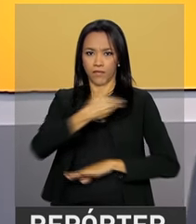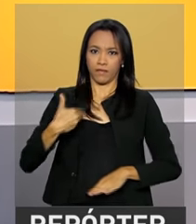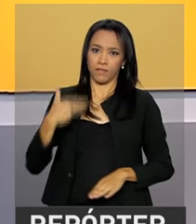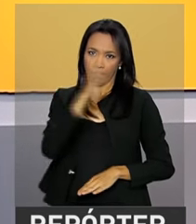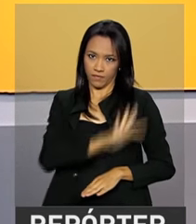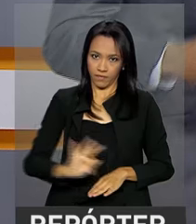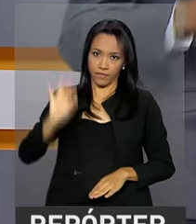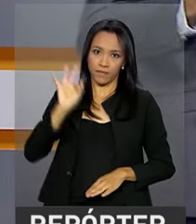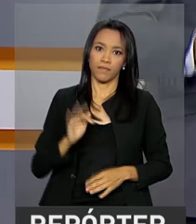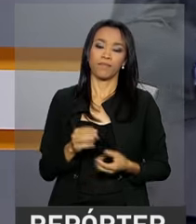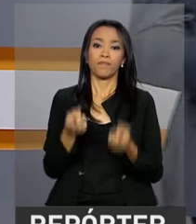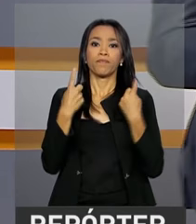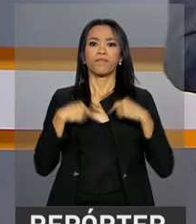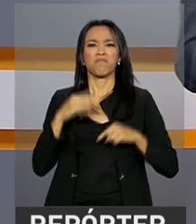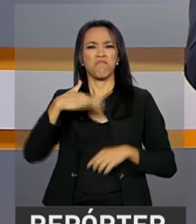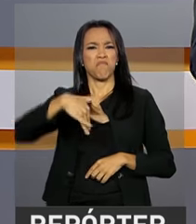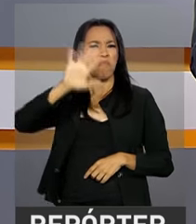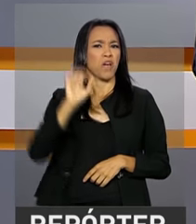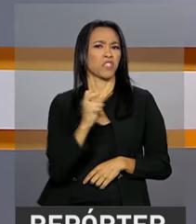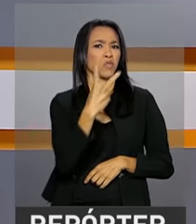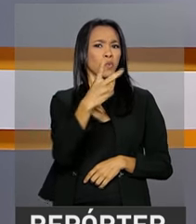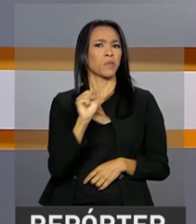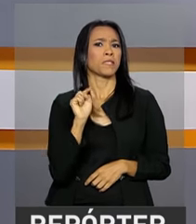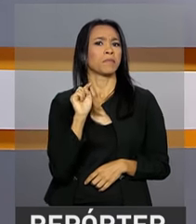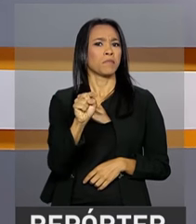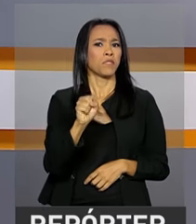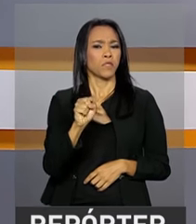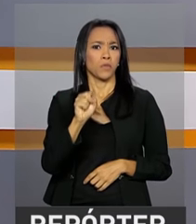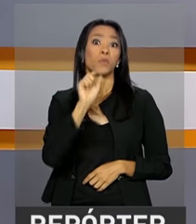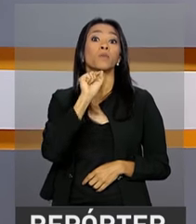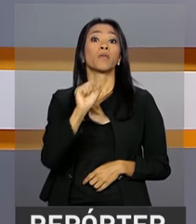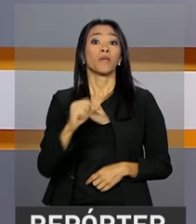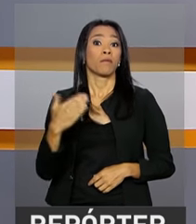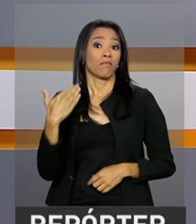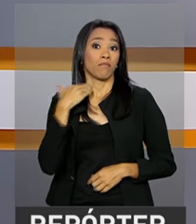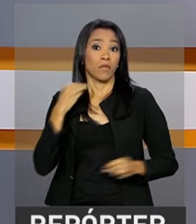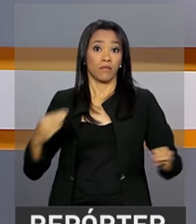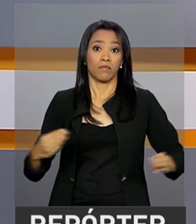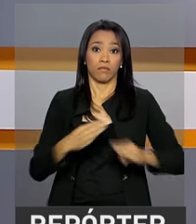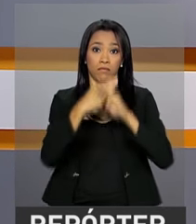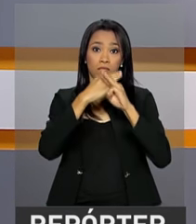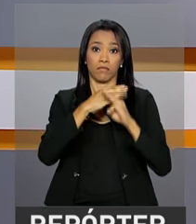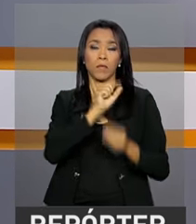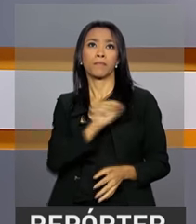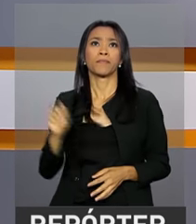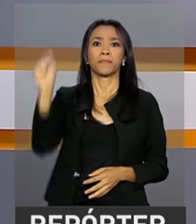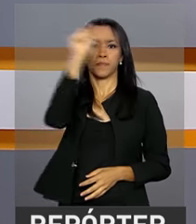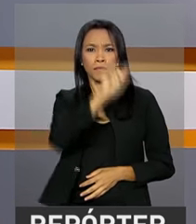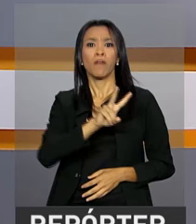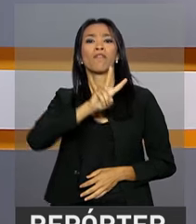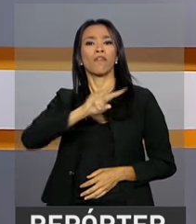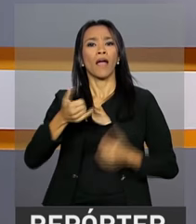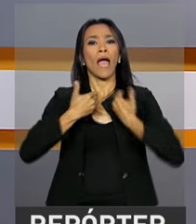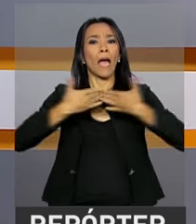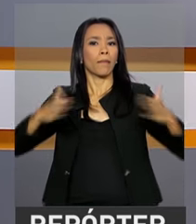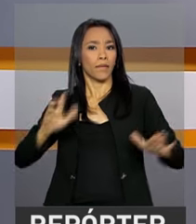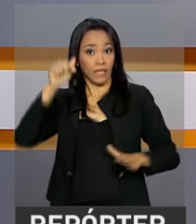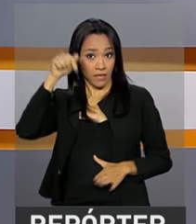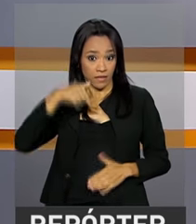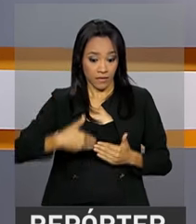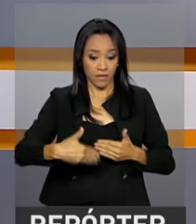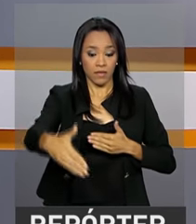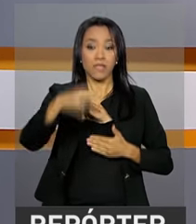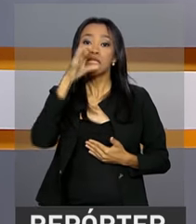federal mais de duas mil agências da caixa econômica federal vão abrir neste sábado para pagamento